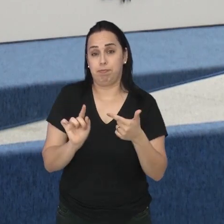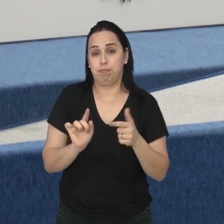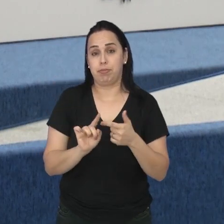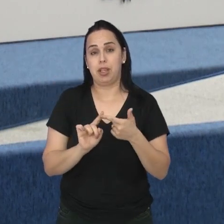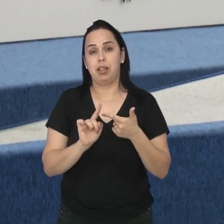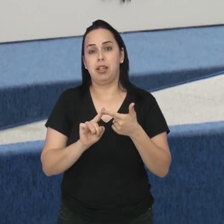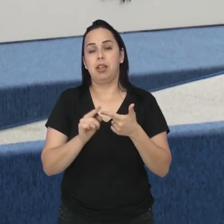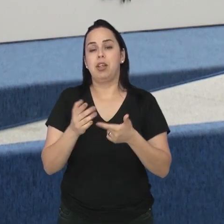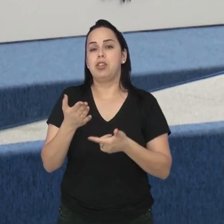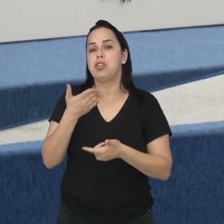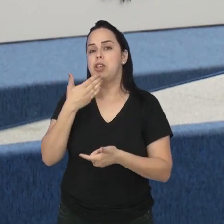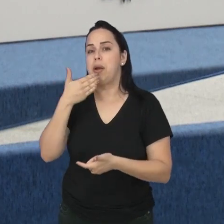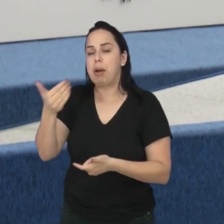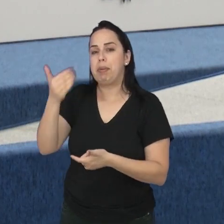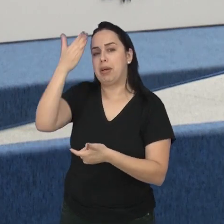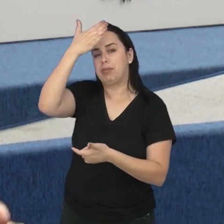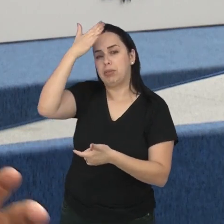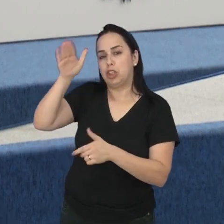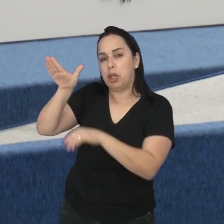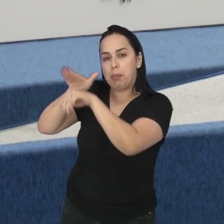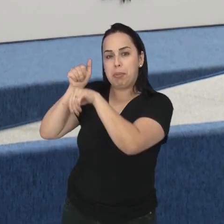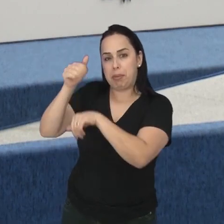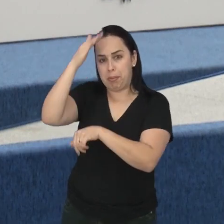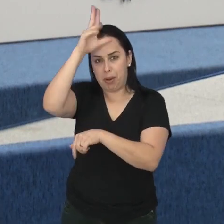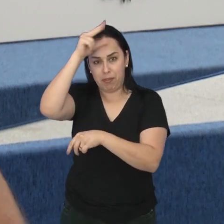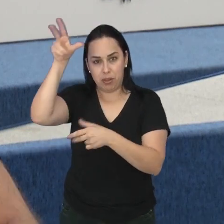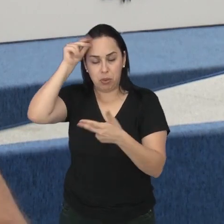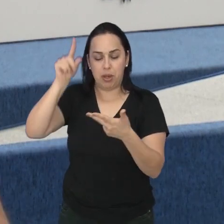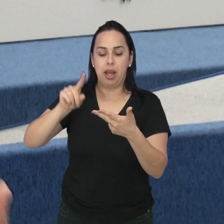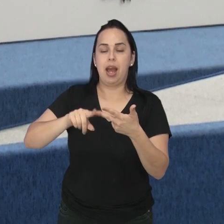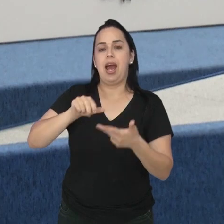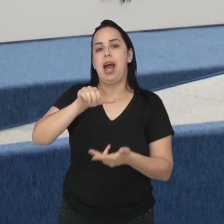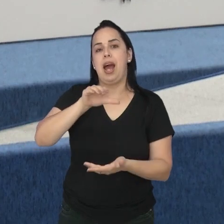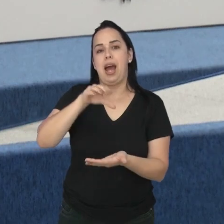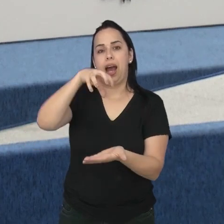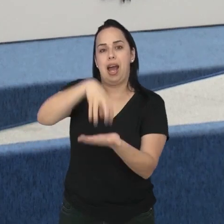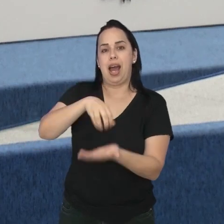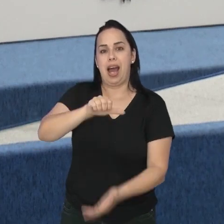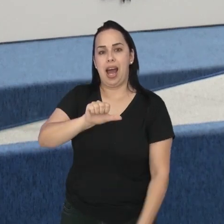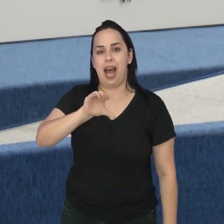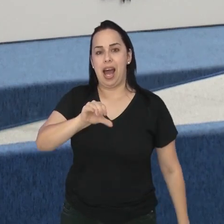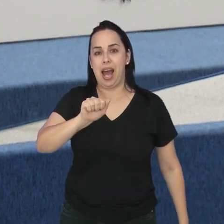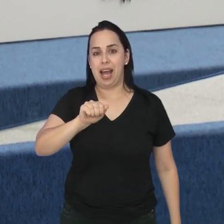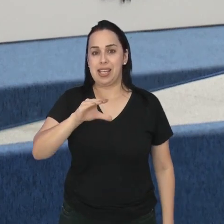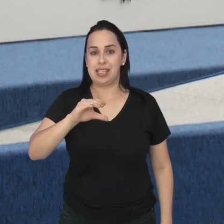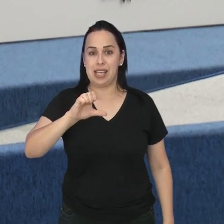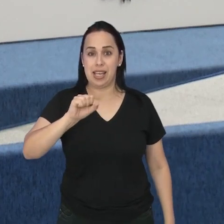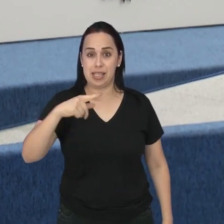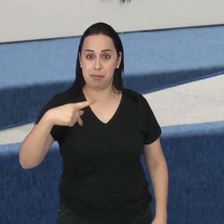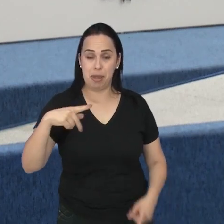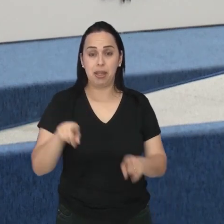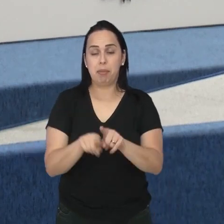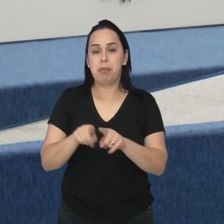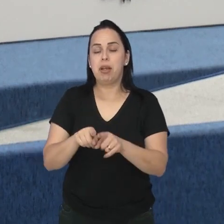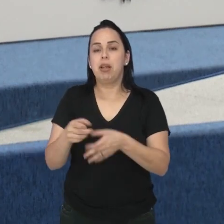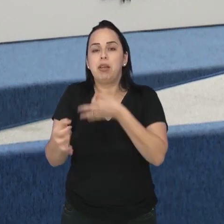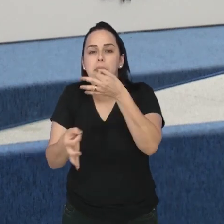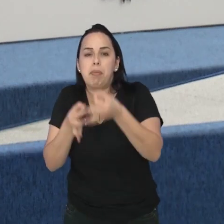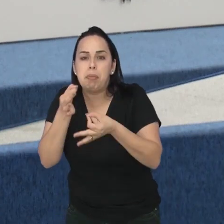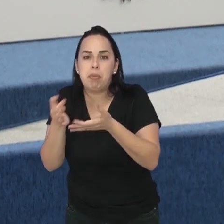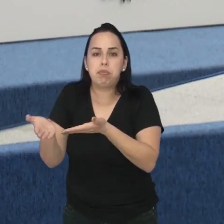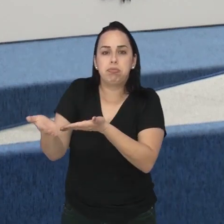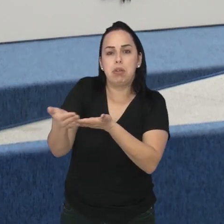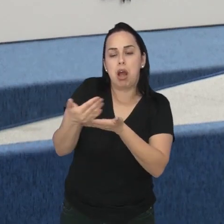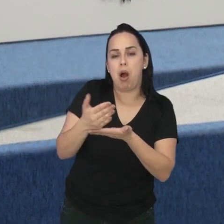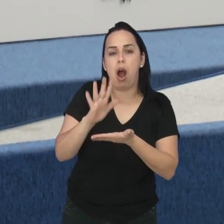situação, tá certo? Então chamamos a Prefeitura, a Arcesp e fizemos diversas conversas. Nessas conversas a gente pôde ter uma ideia